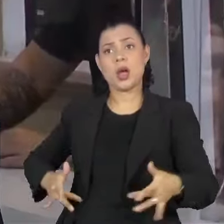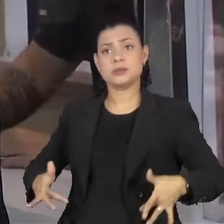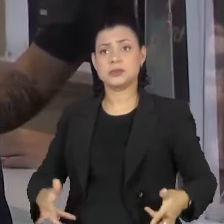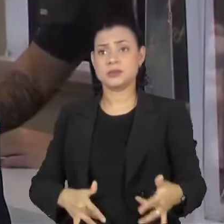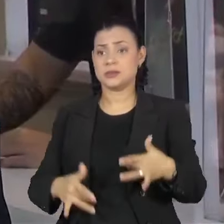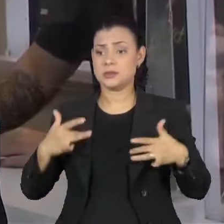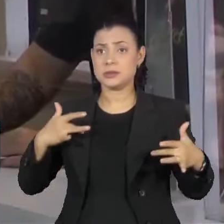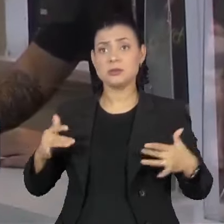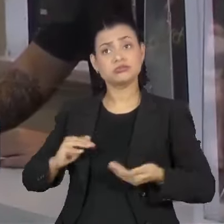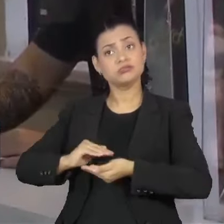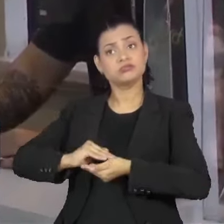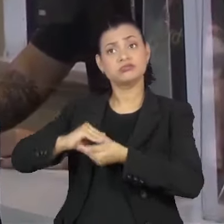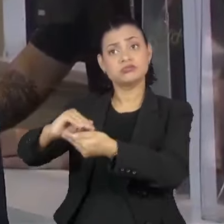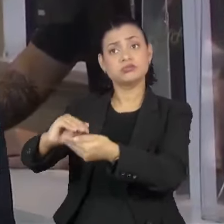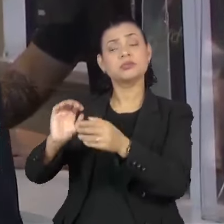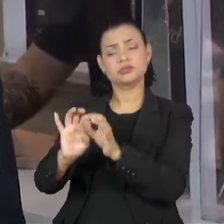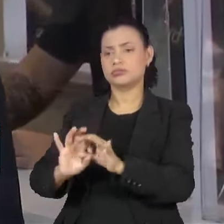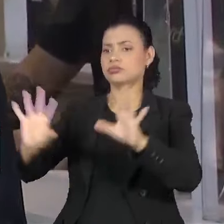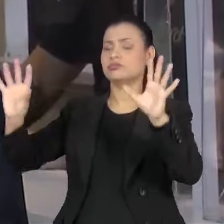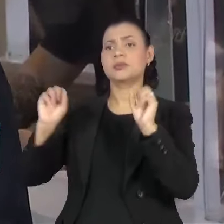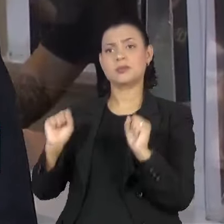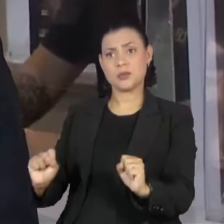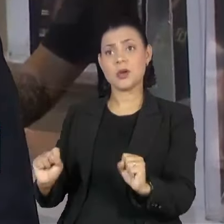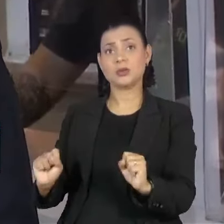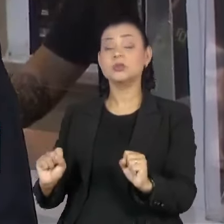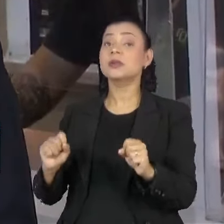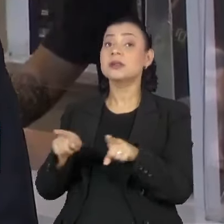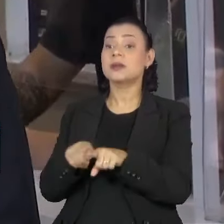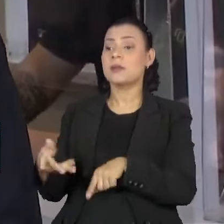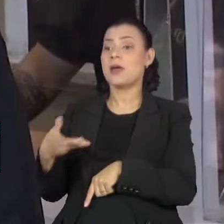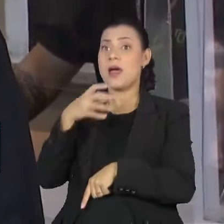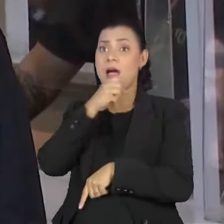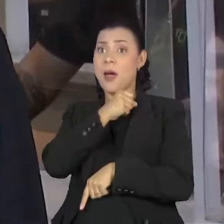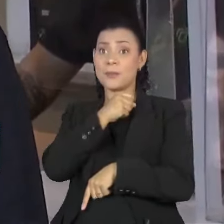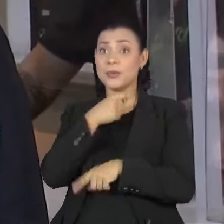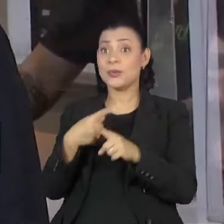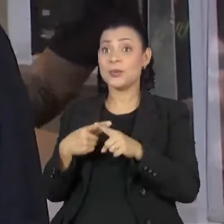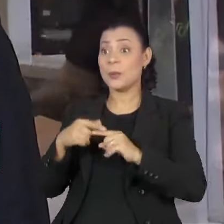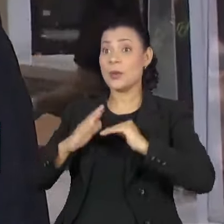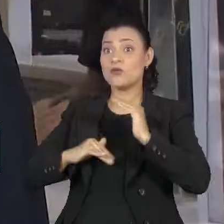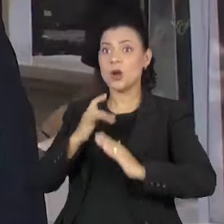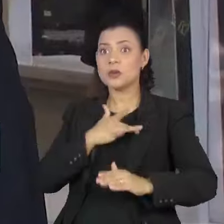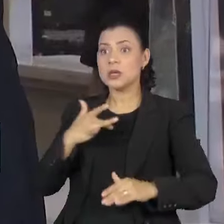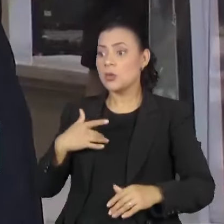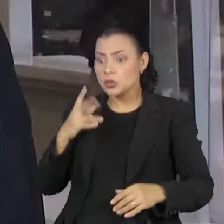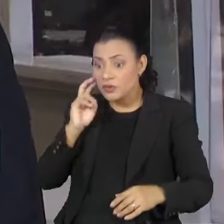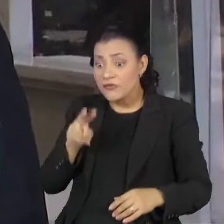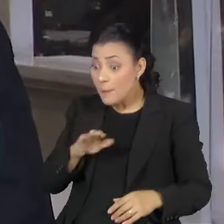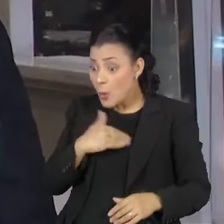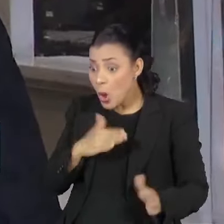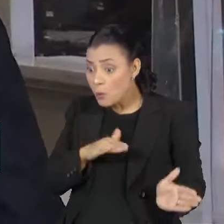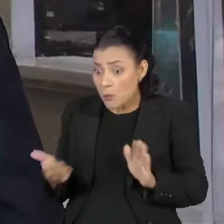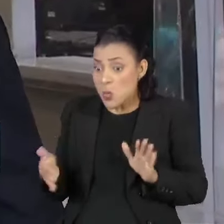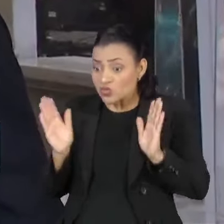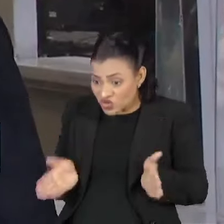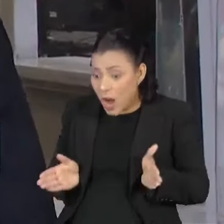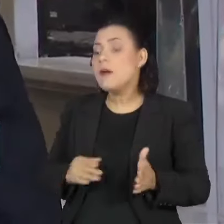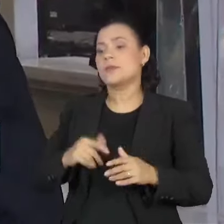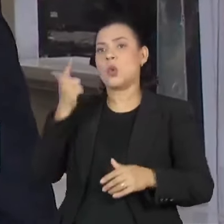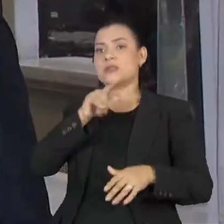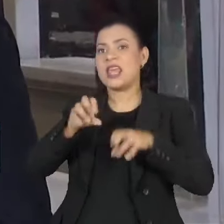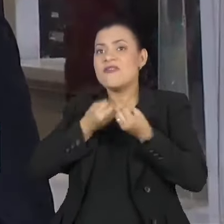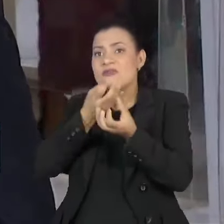sua vontade livre de doar os órgãos, e também rapidez, porque todo profissional de saúde vai ter acesso a esse banco de